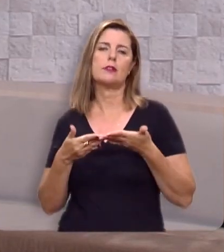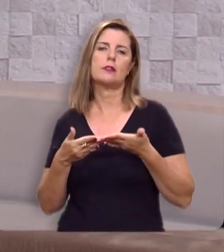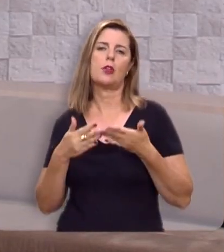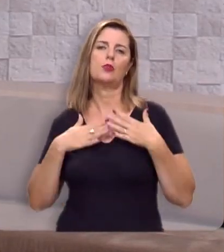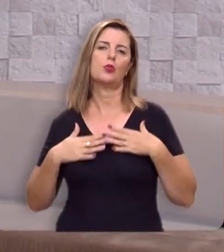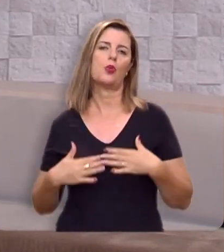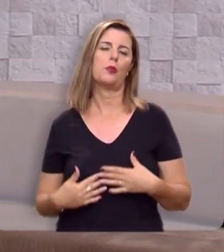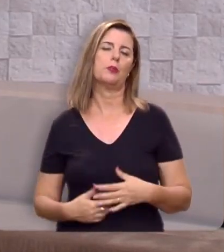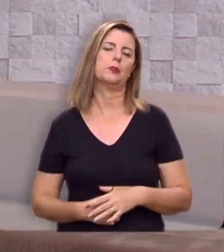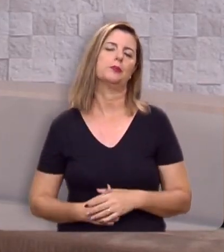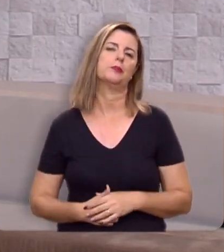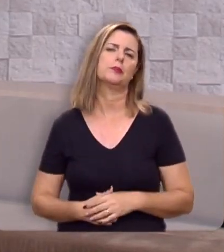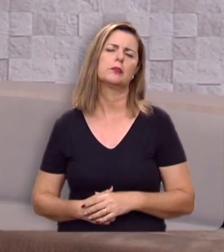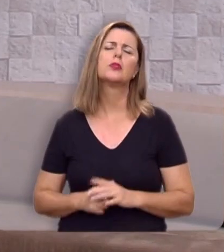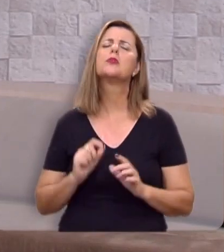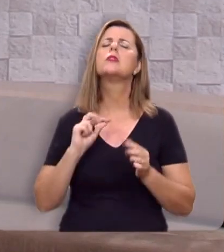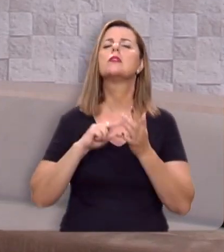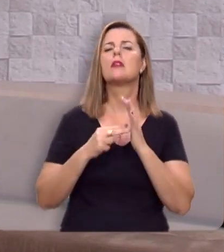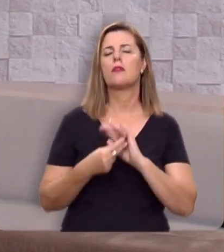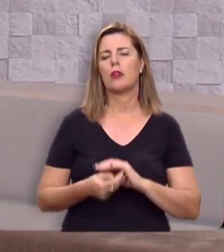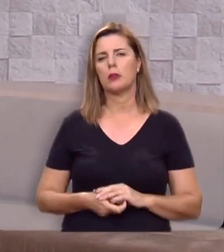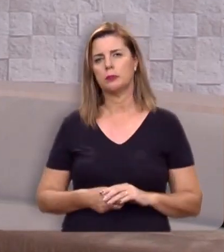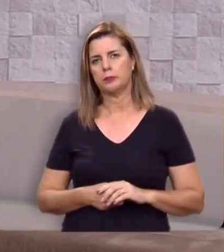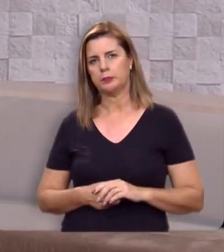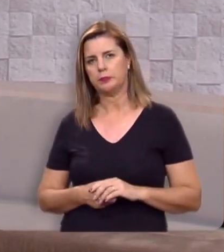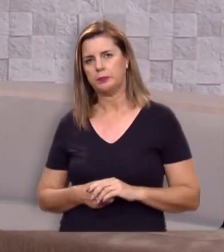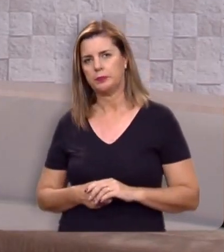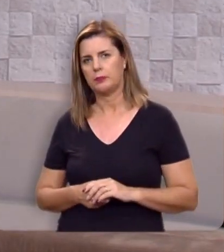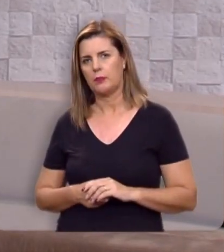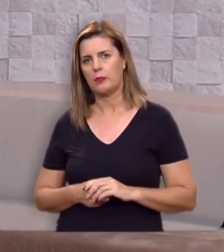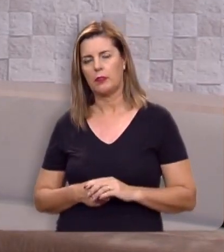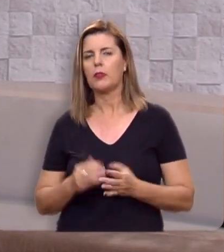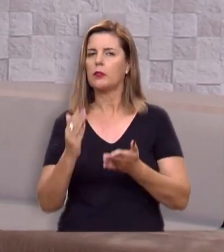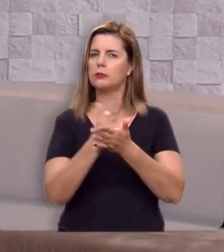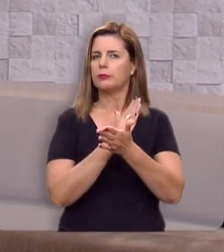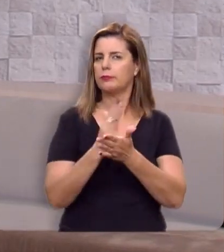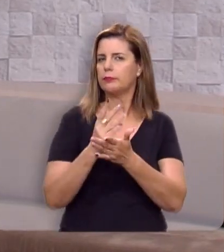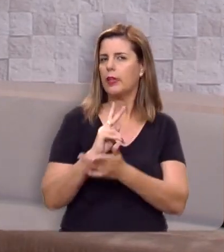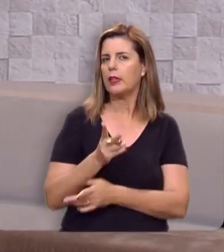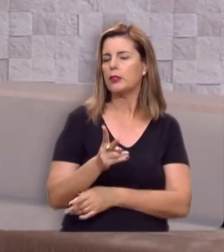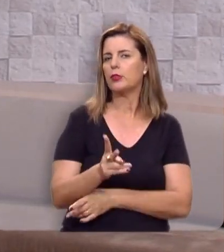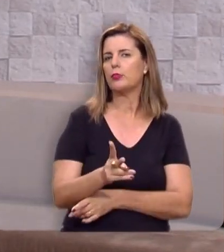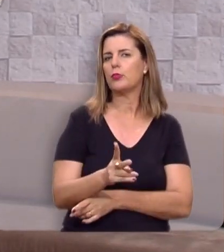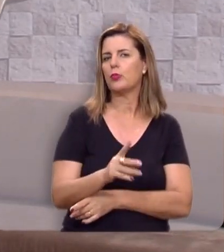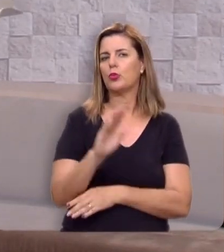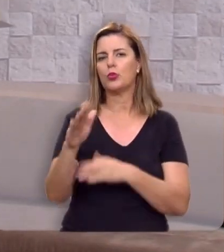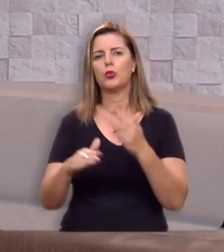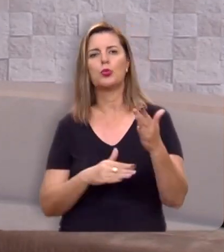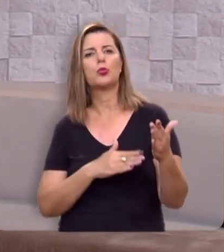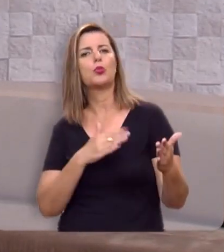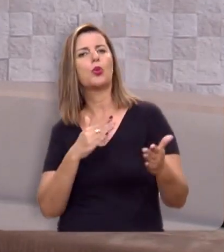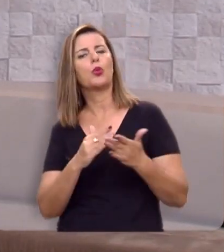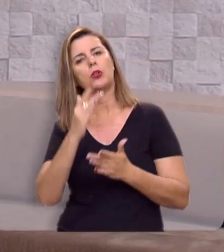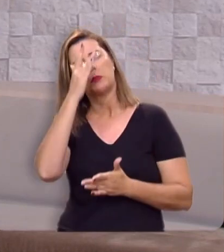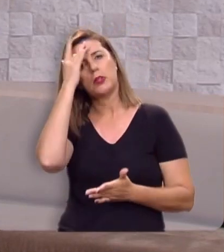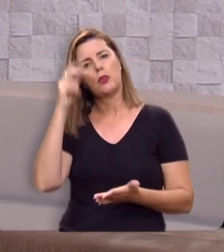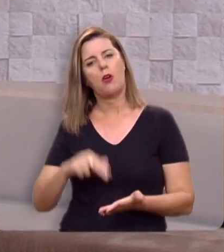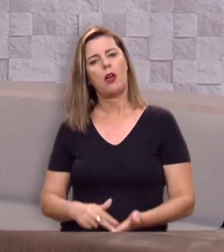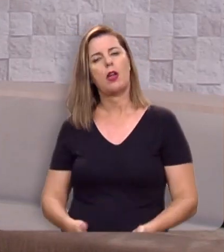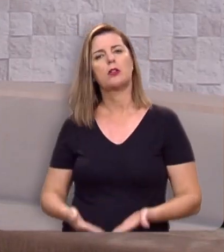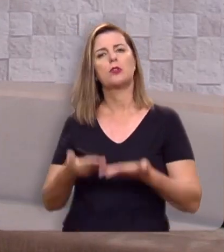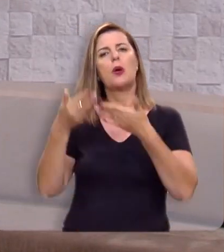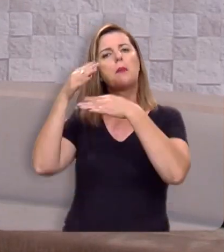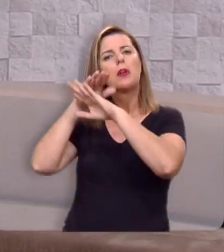do corpo. O que Paulo está dizendo? Que embora todos os que ressuscitarão